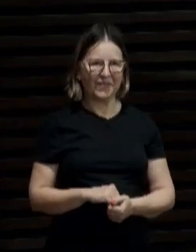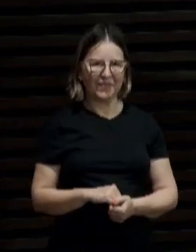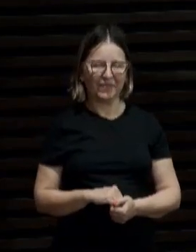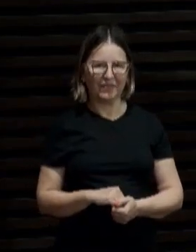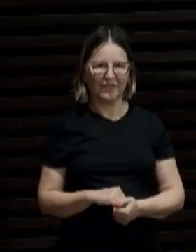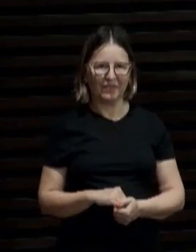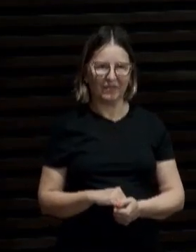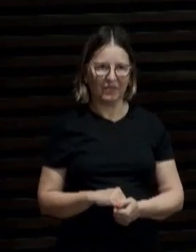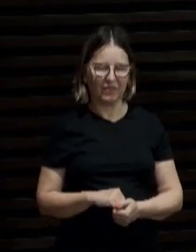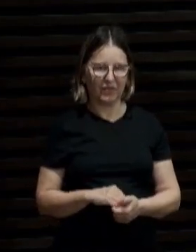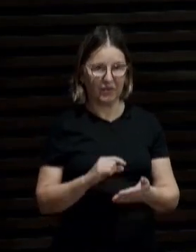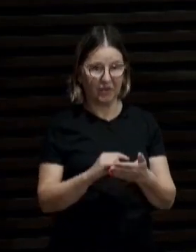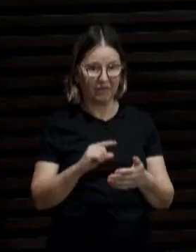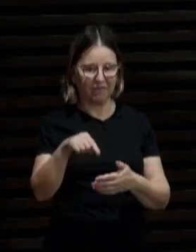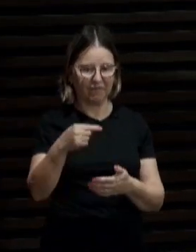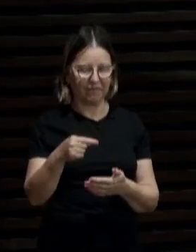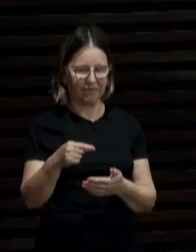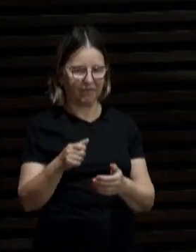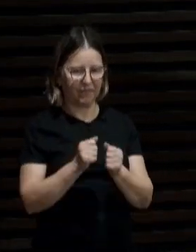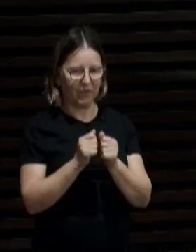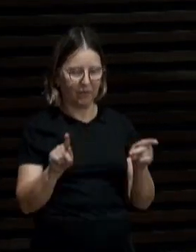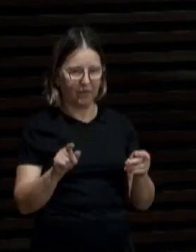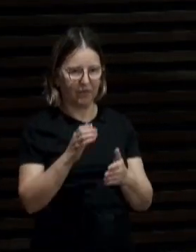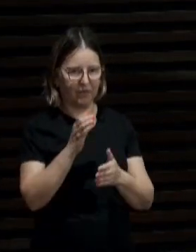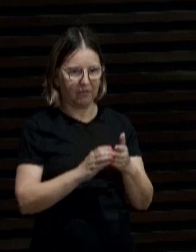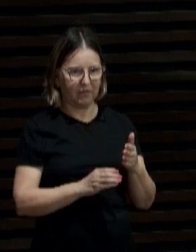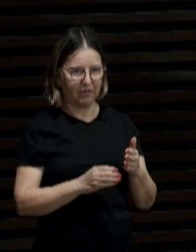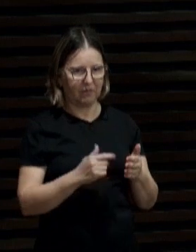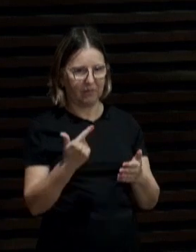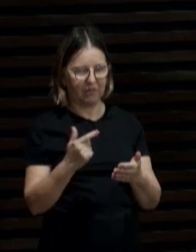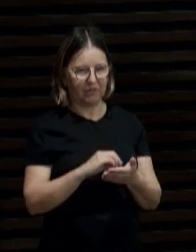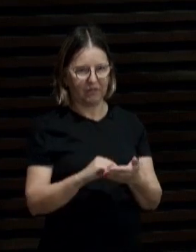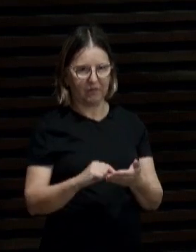Só que no verso seguinte, Apocalipse 2:4, vamos ler todos.